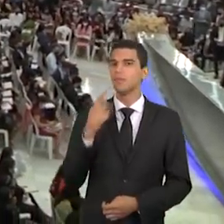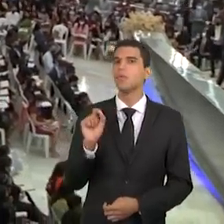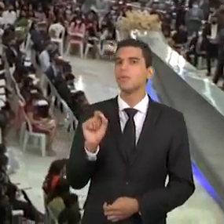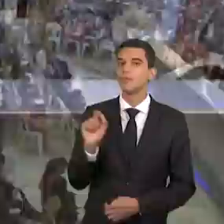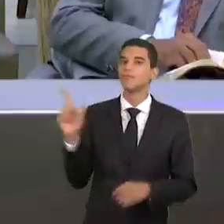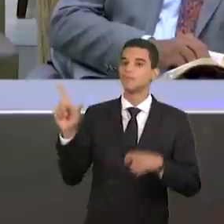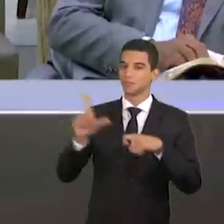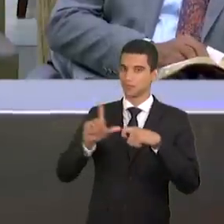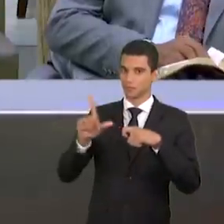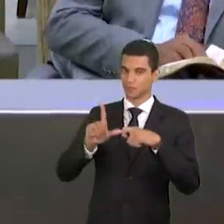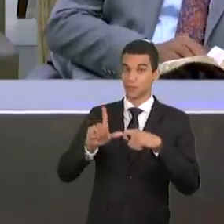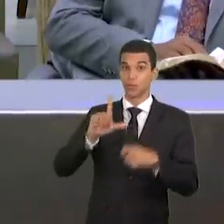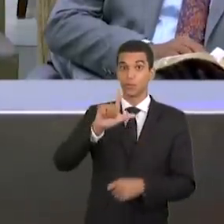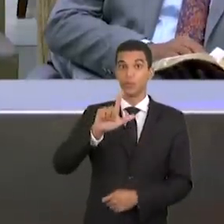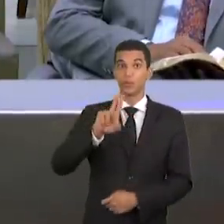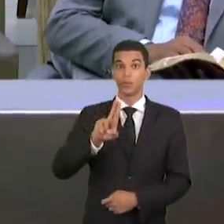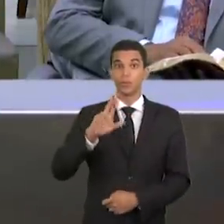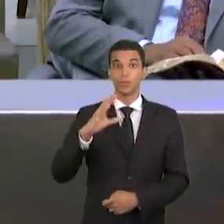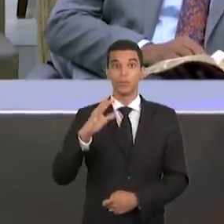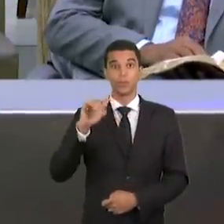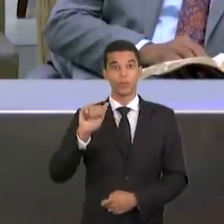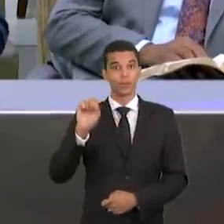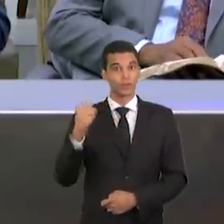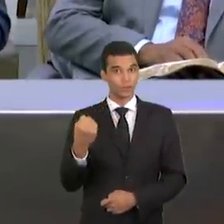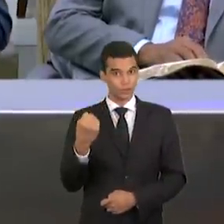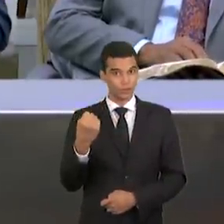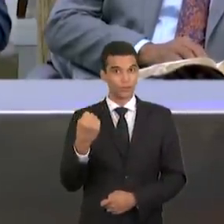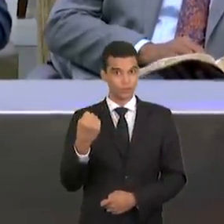Capítulo e os versículos?